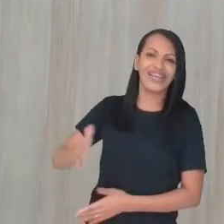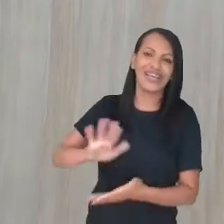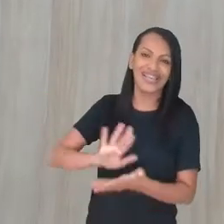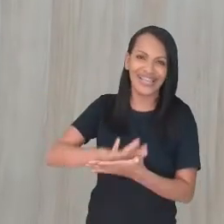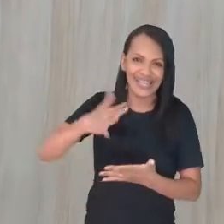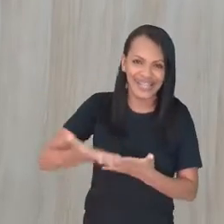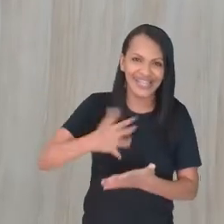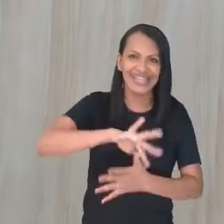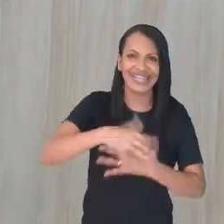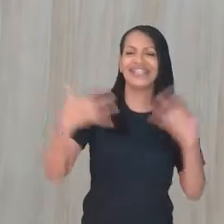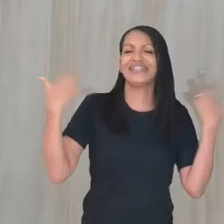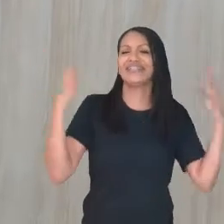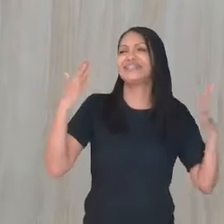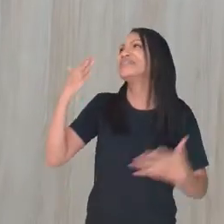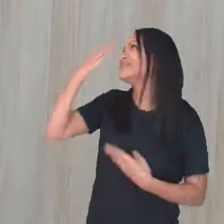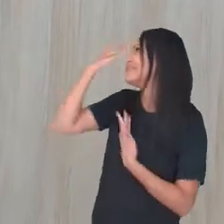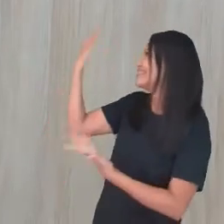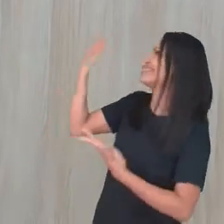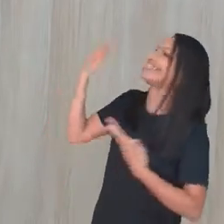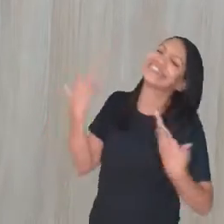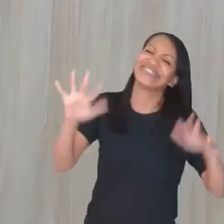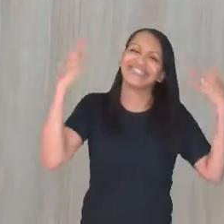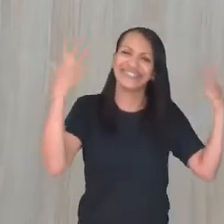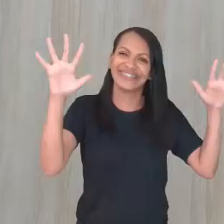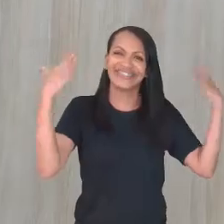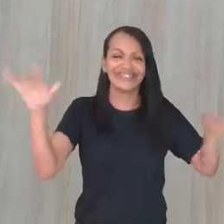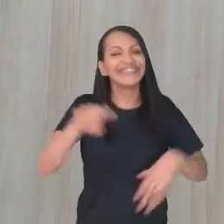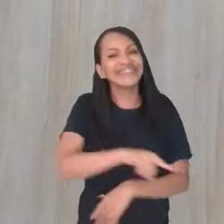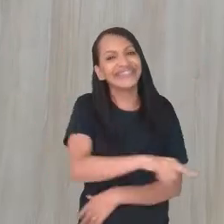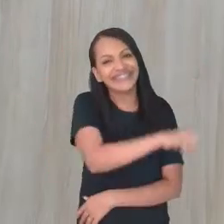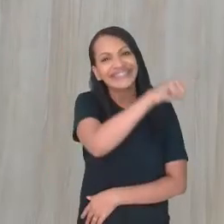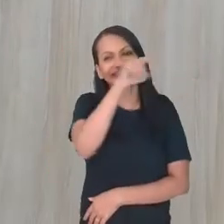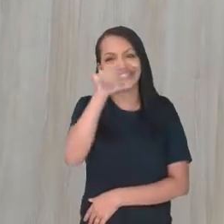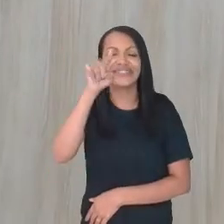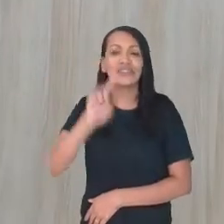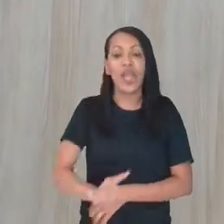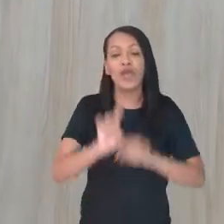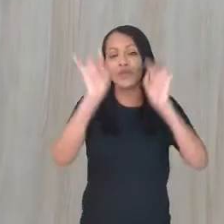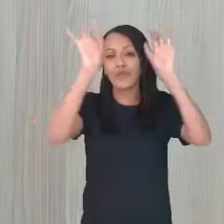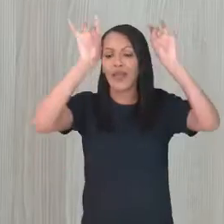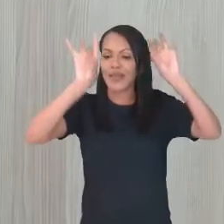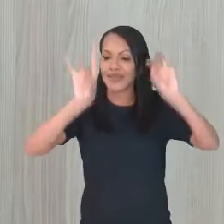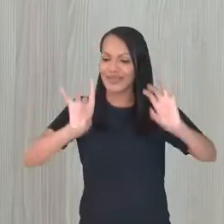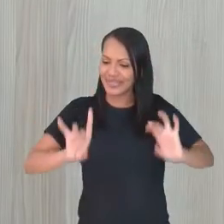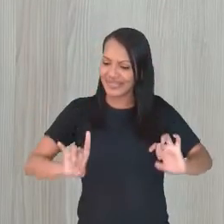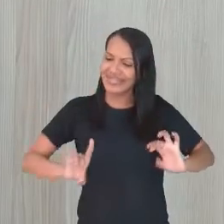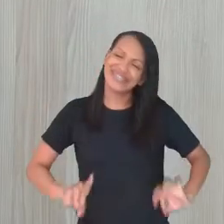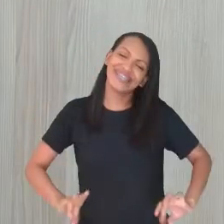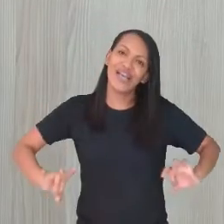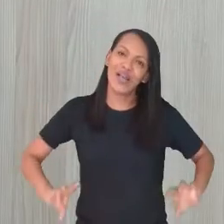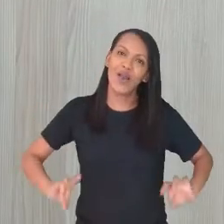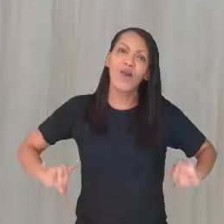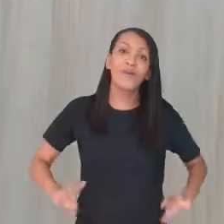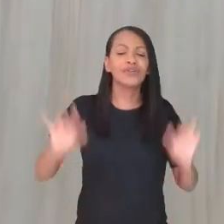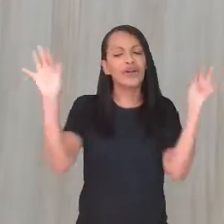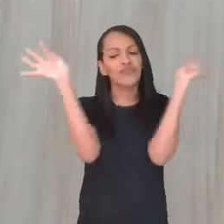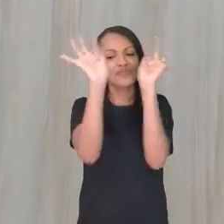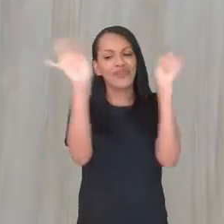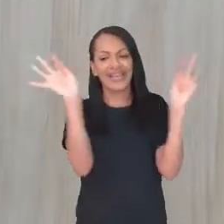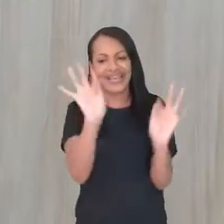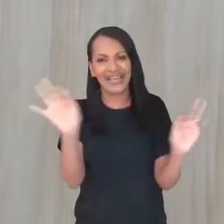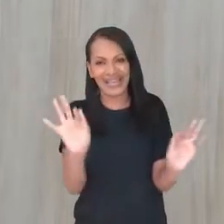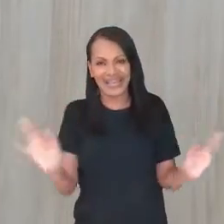intérprete. Parabéns pra você nessa data querida.